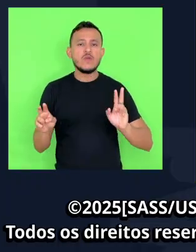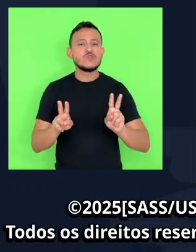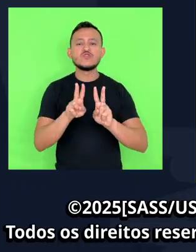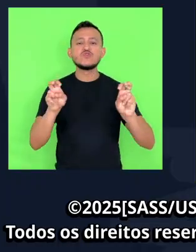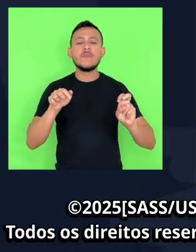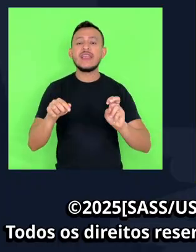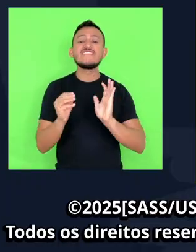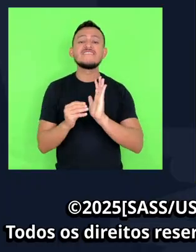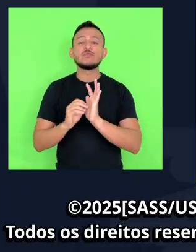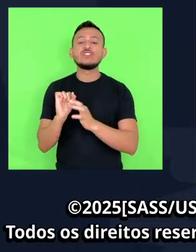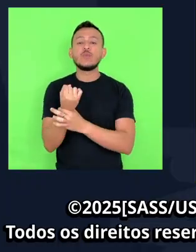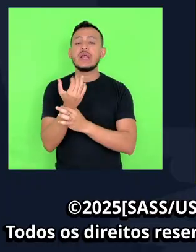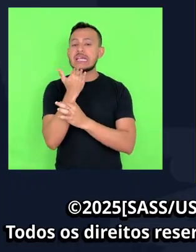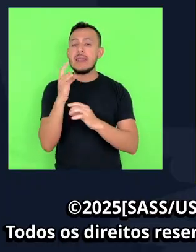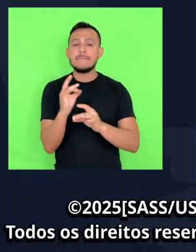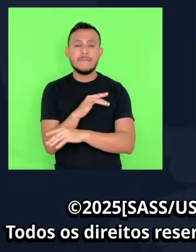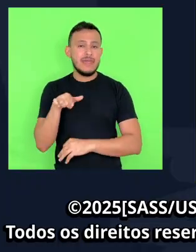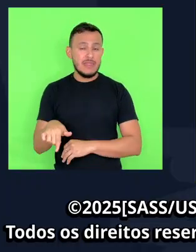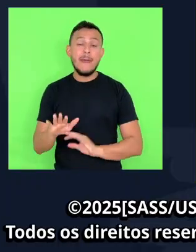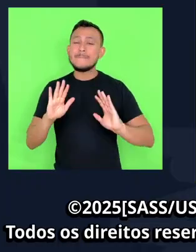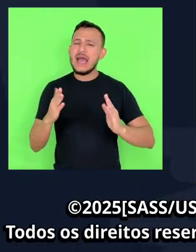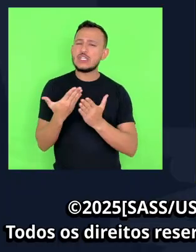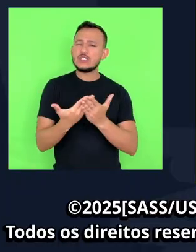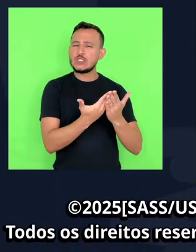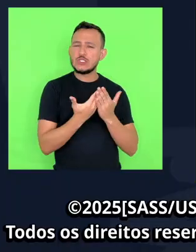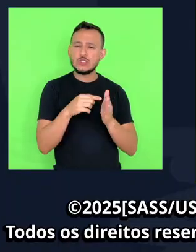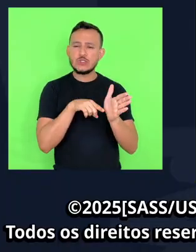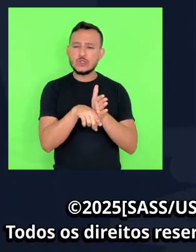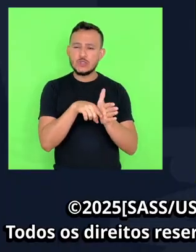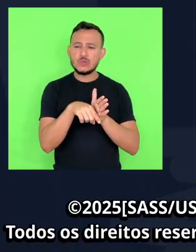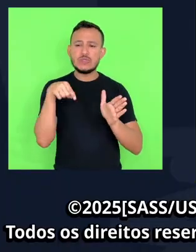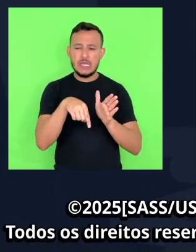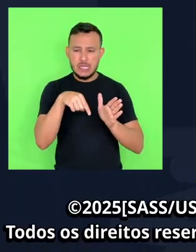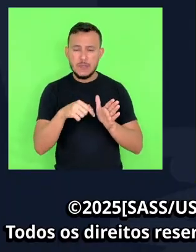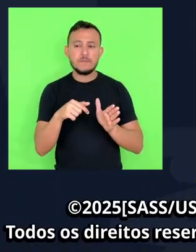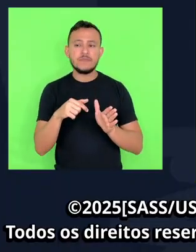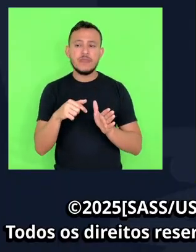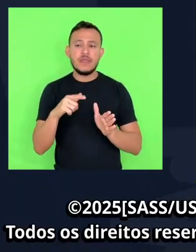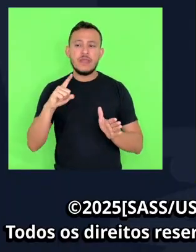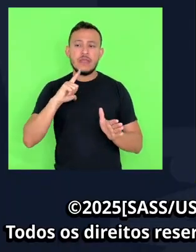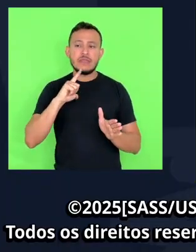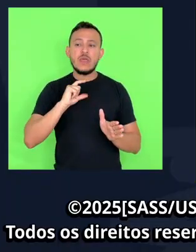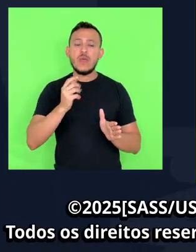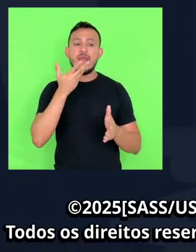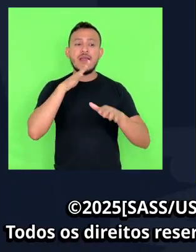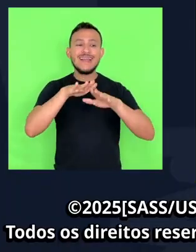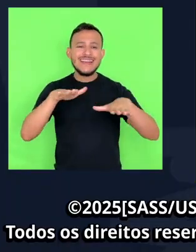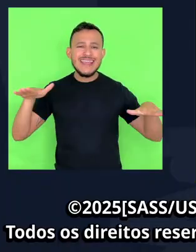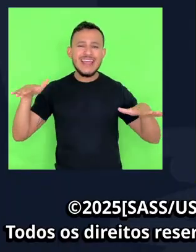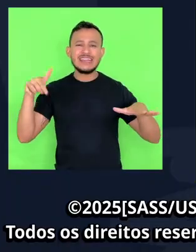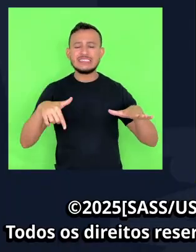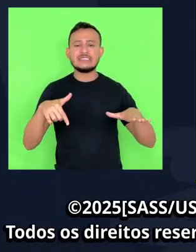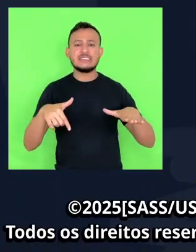falando de insegurança alimentar, mas esse estudo aqui, com